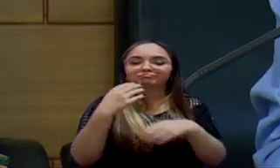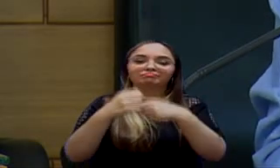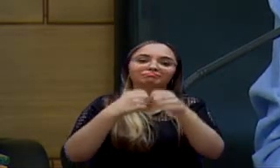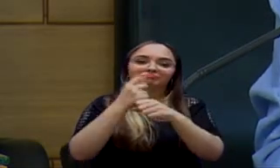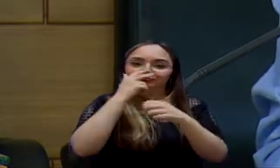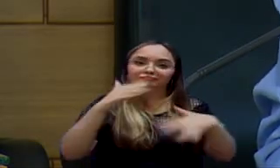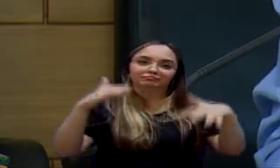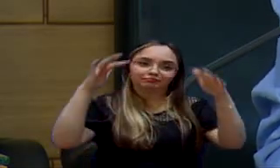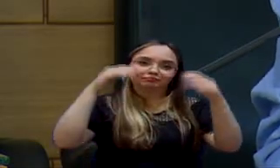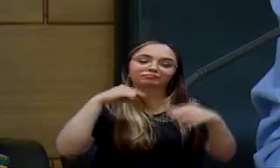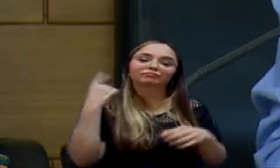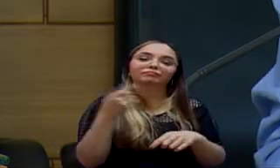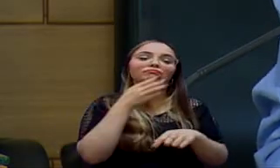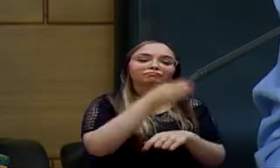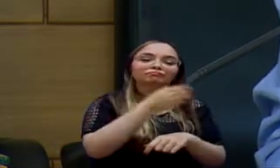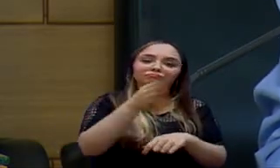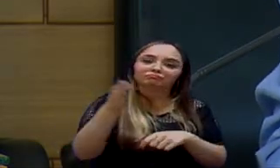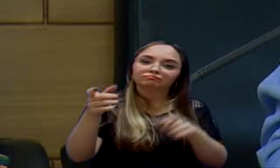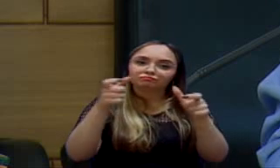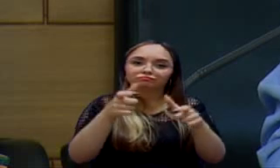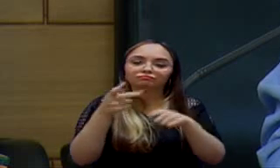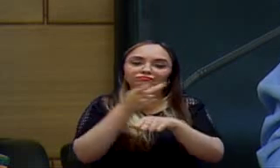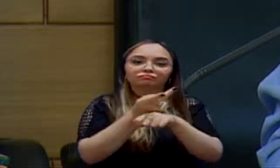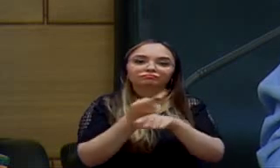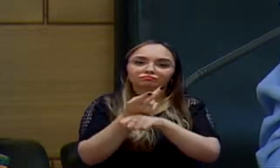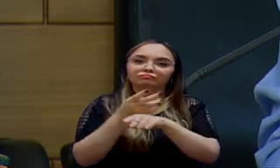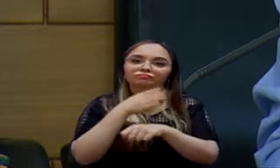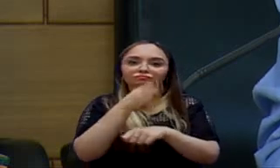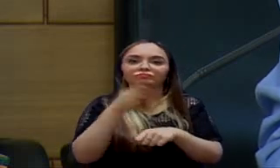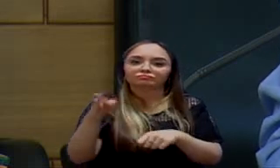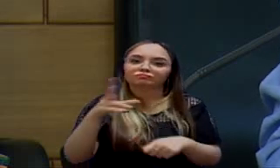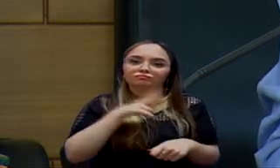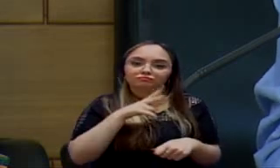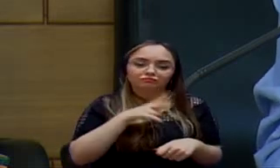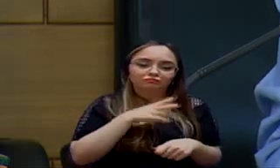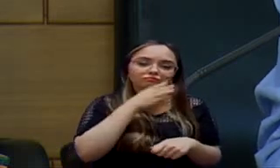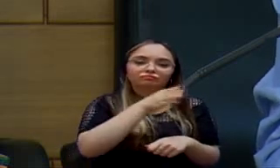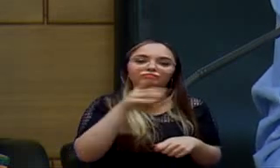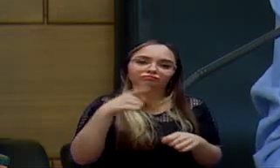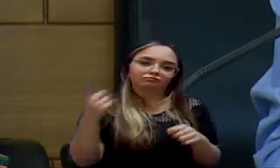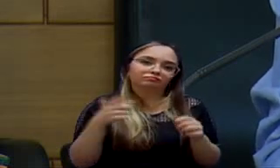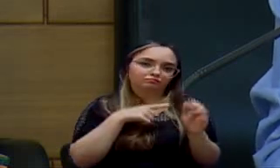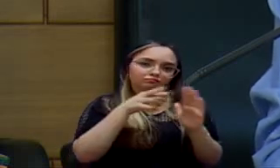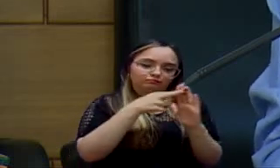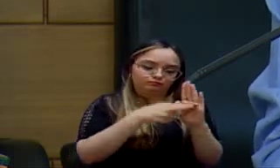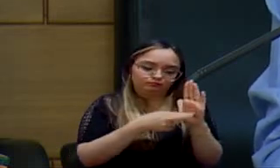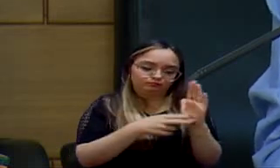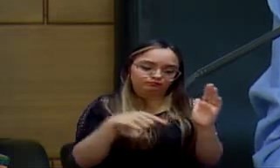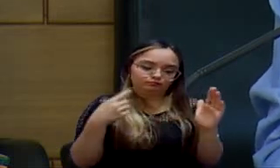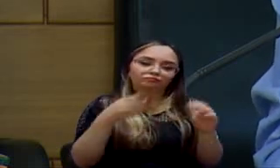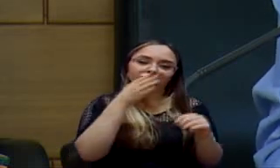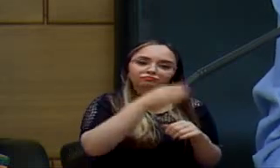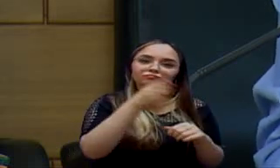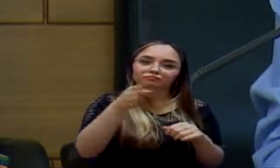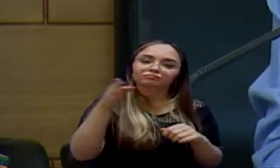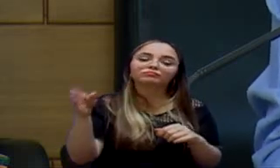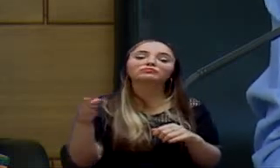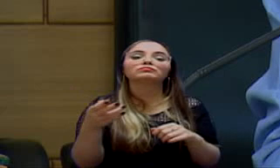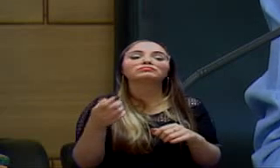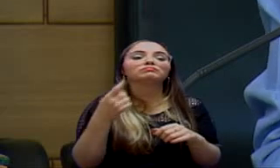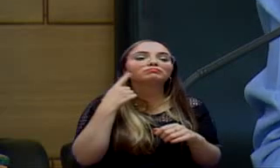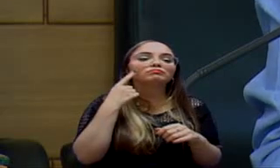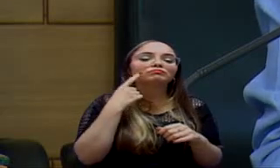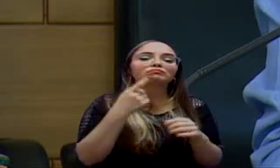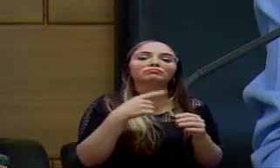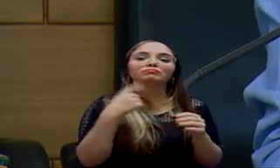fomos no mercado né Nós órgãos públicos nós somos diferentes entidade privado nós temos regras a cumprir nós fomos no mercado e perguntamos para o mercado Olha